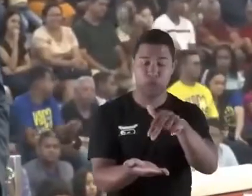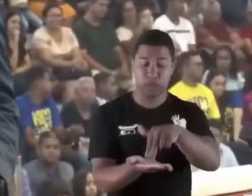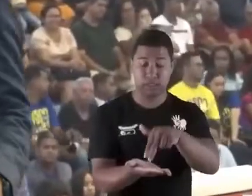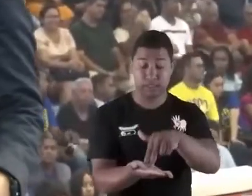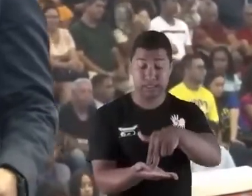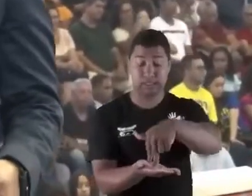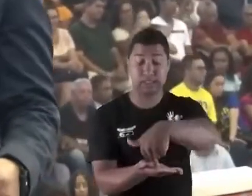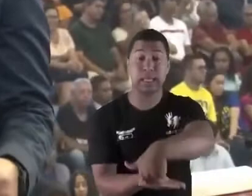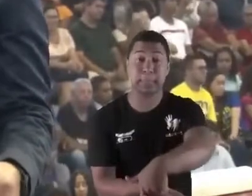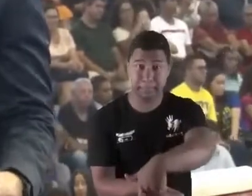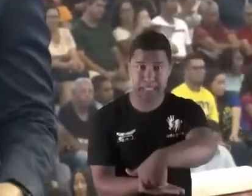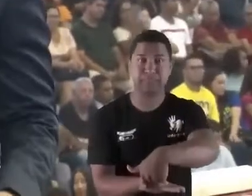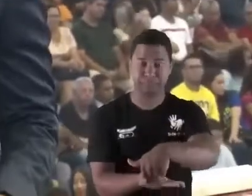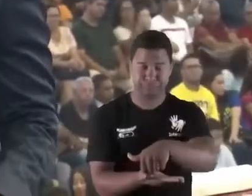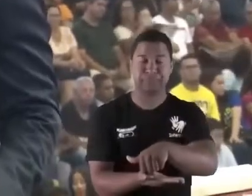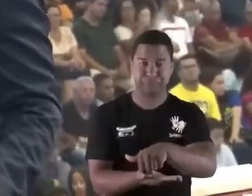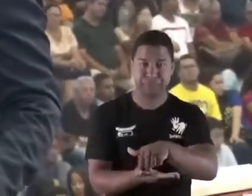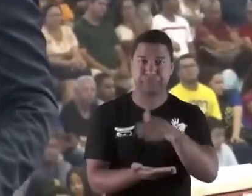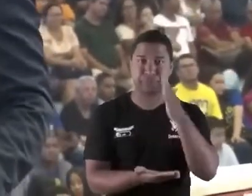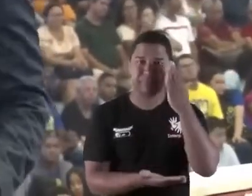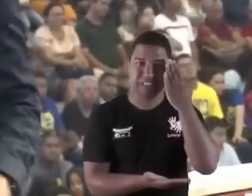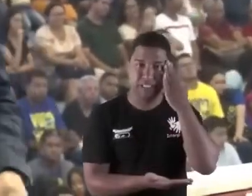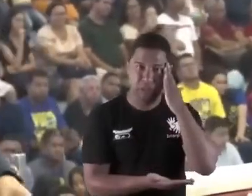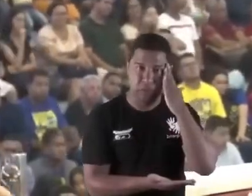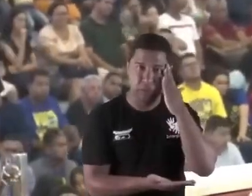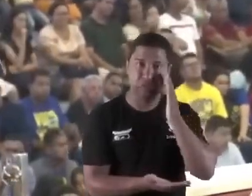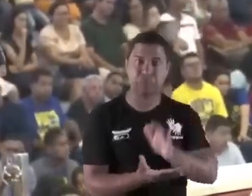A glória derruba para frente.